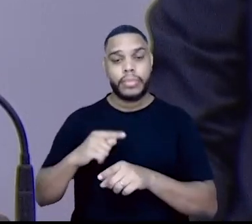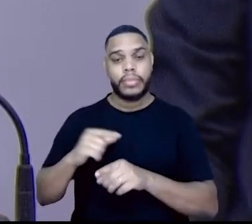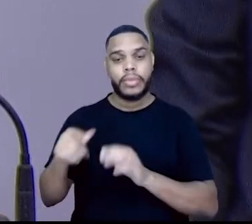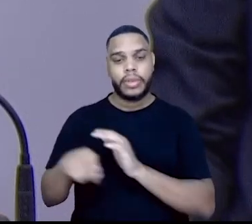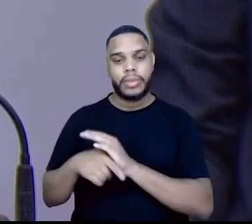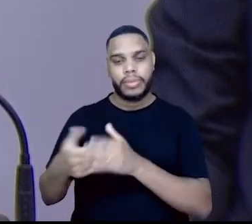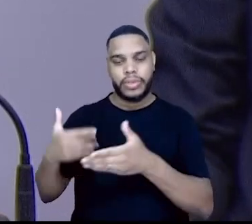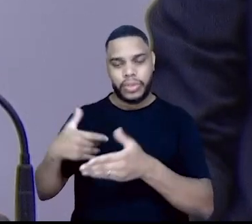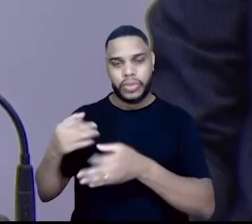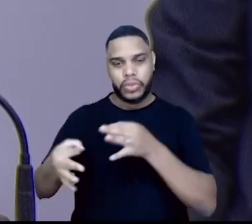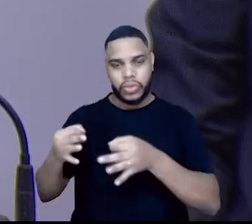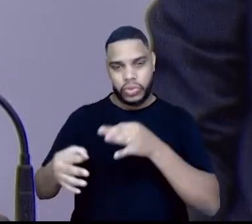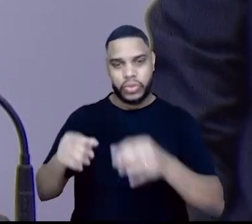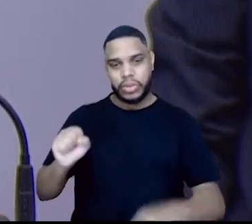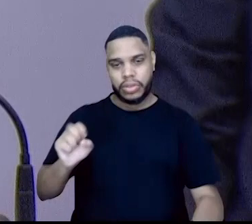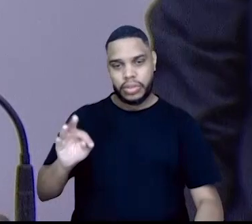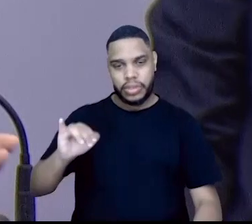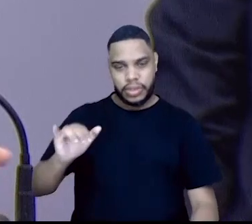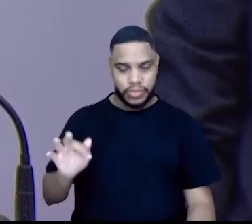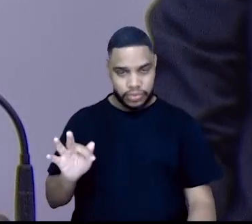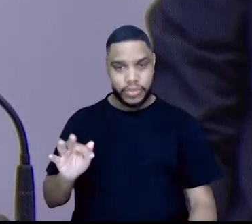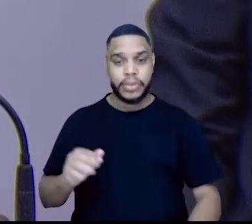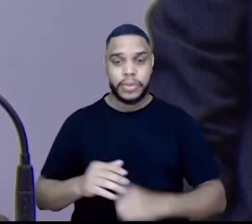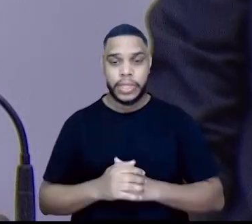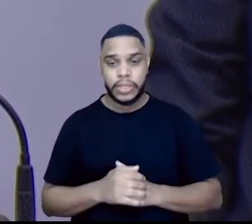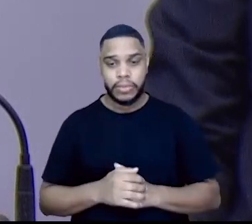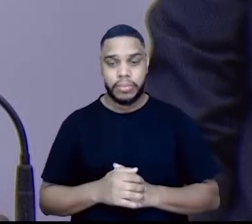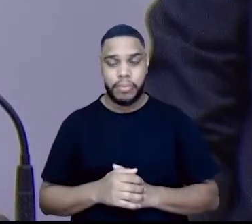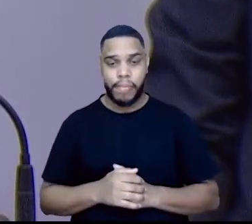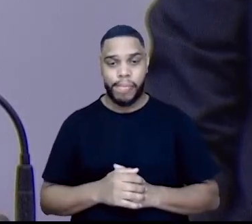do Superior Tribunal de Justiça.